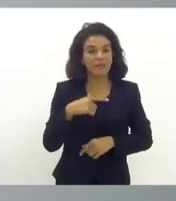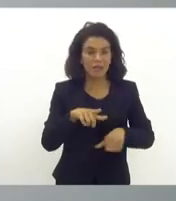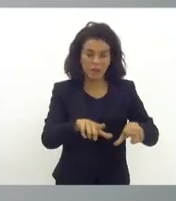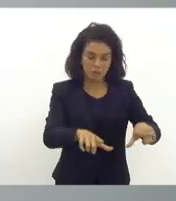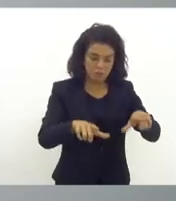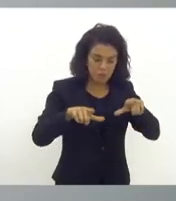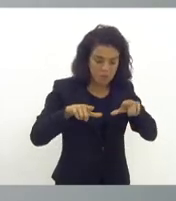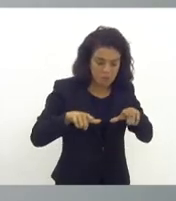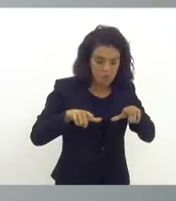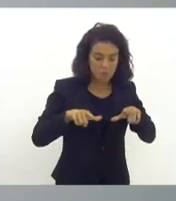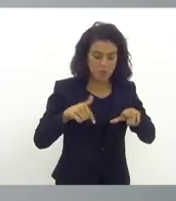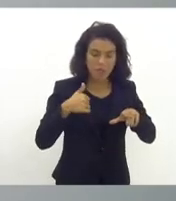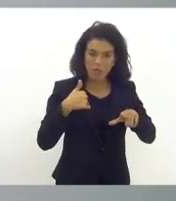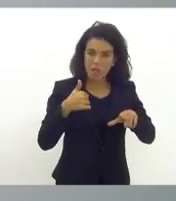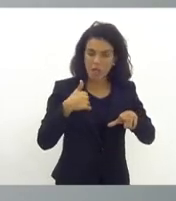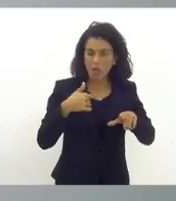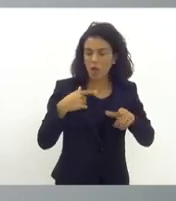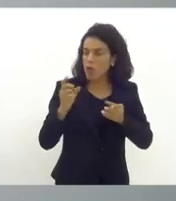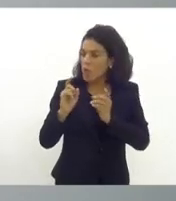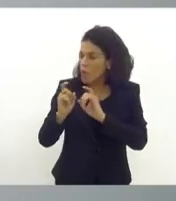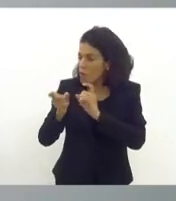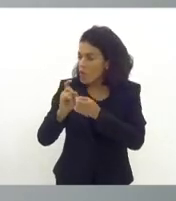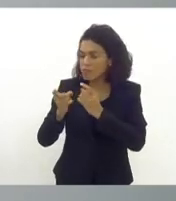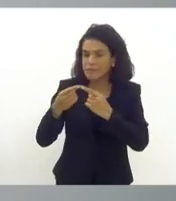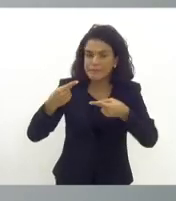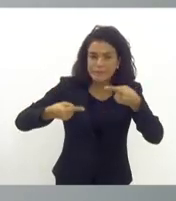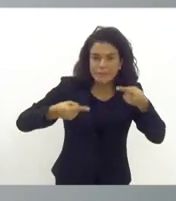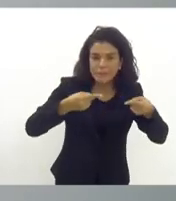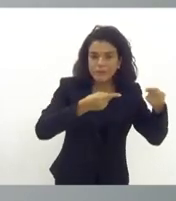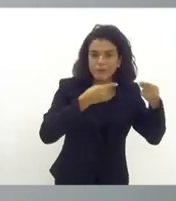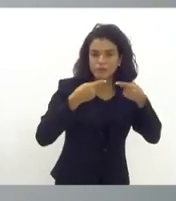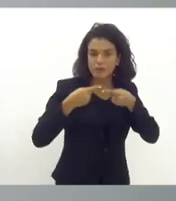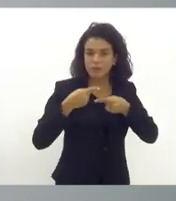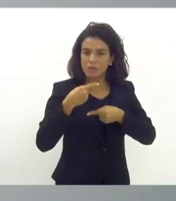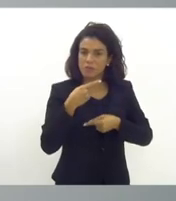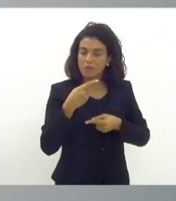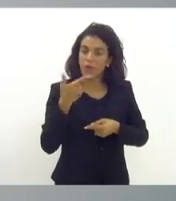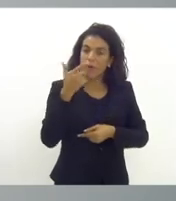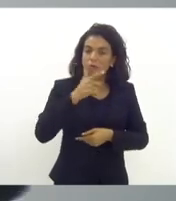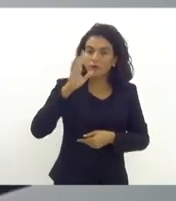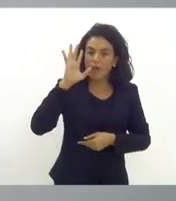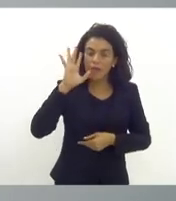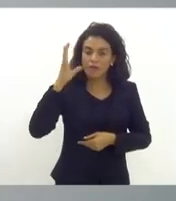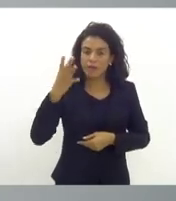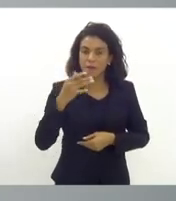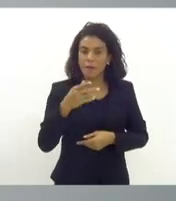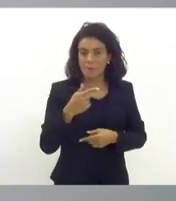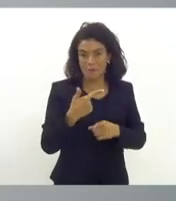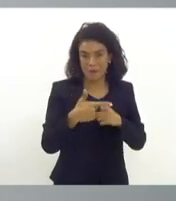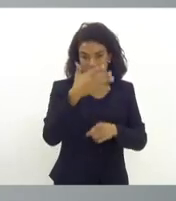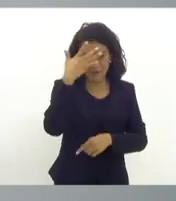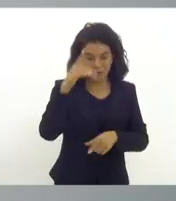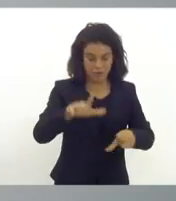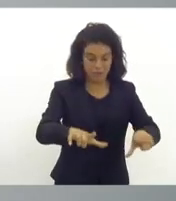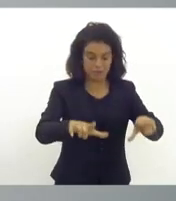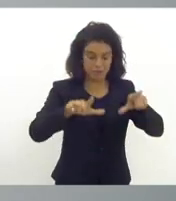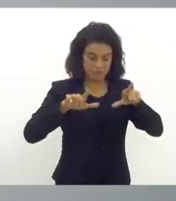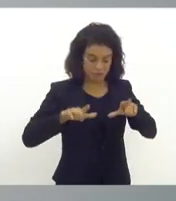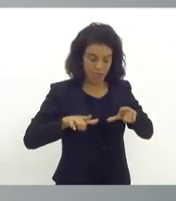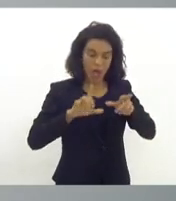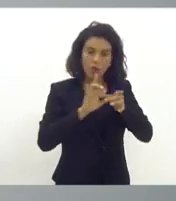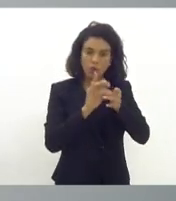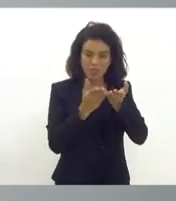na delegacias a gente sempre sempre fazer uma reunião a gente discutia para verifica para chegar um acordo em que a pessoa lhe apresentava as suas